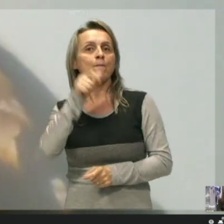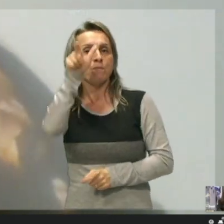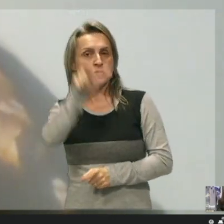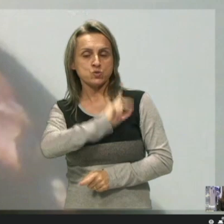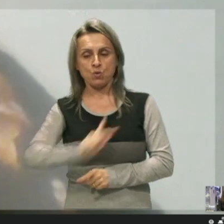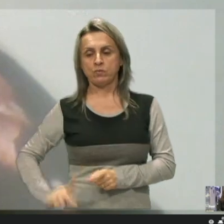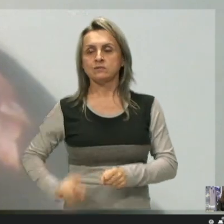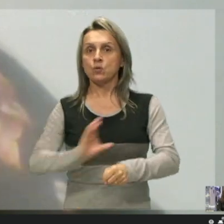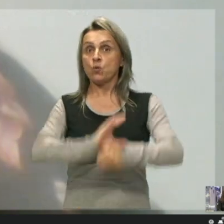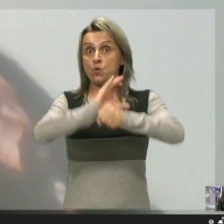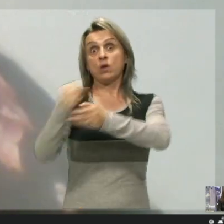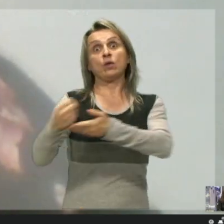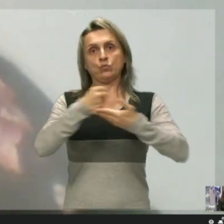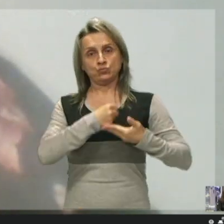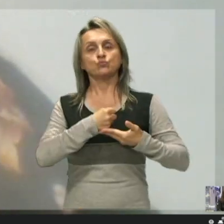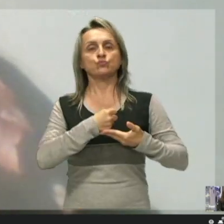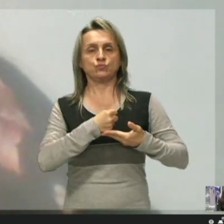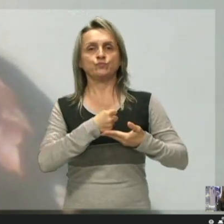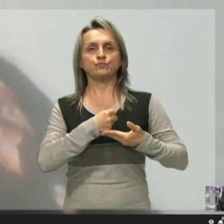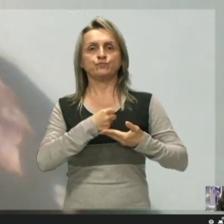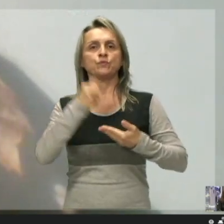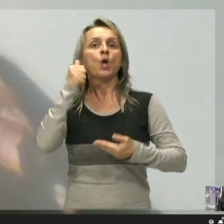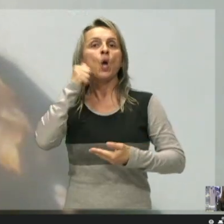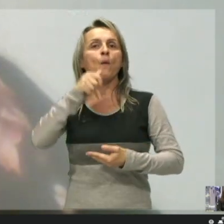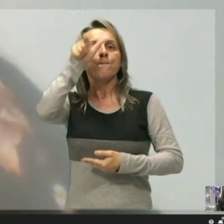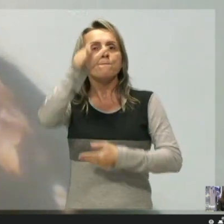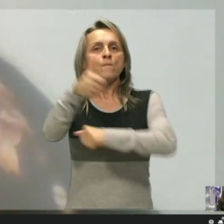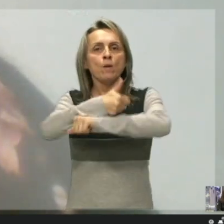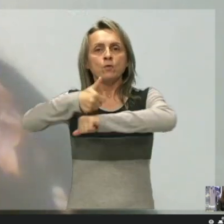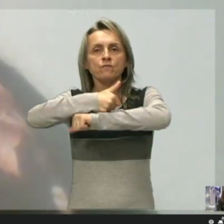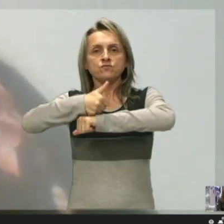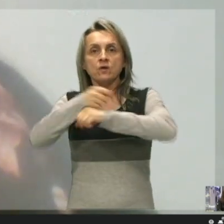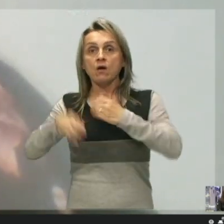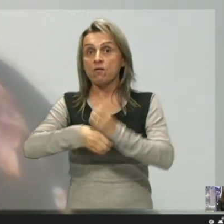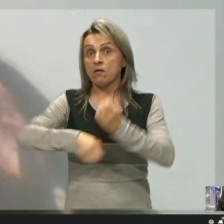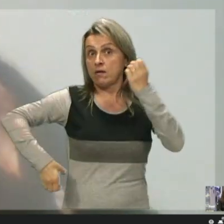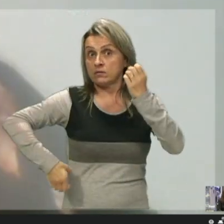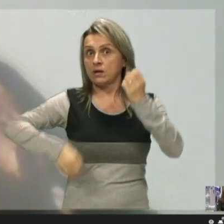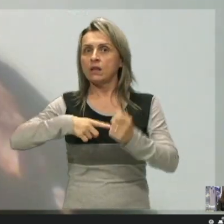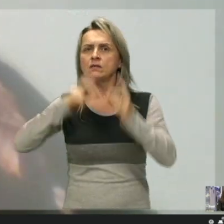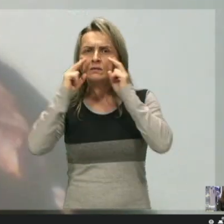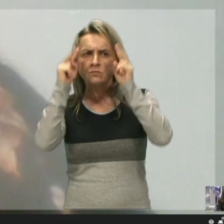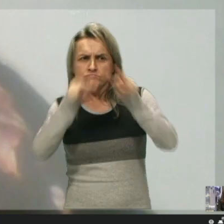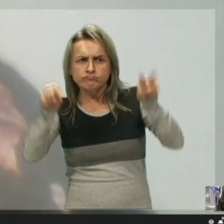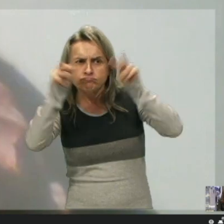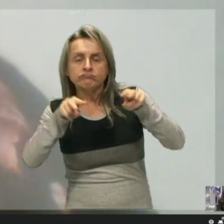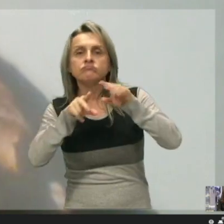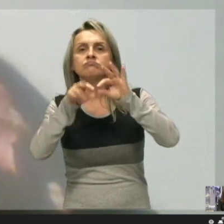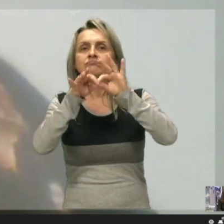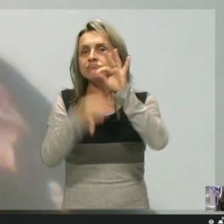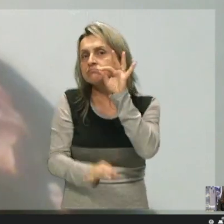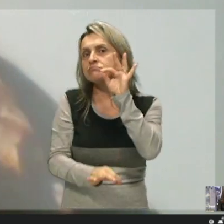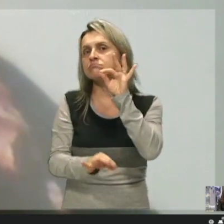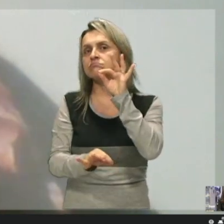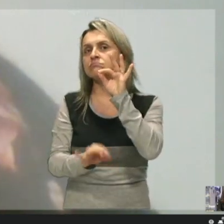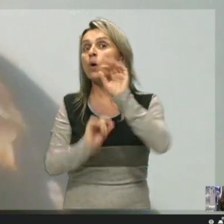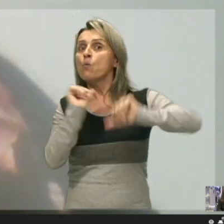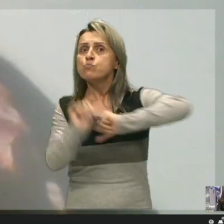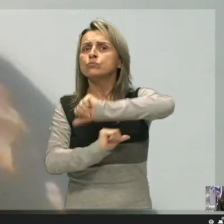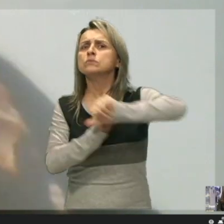Comissão de Acessibilidade. Ela é uma arquiteta, ela tem um olhar muito amplo. Então, nessas mudanças na cidade, a gente foi chamado. Em